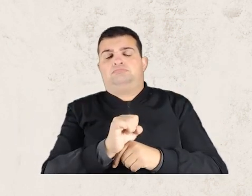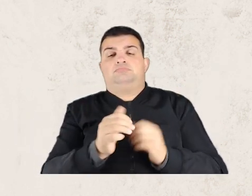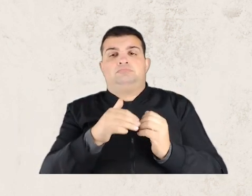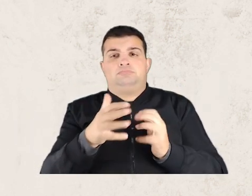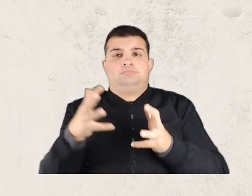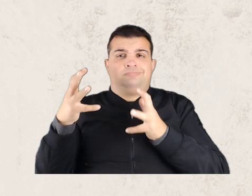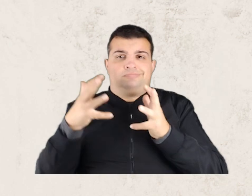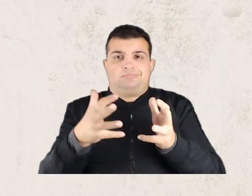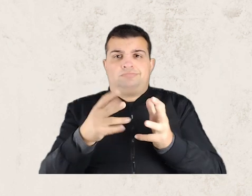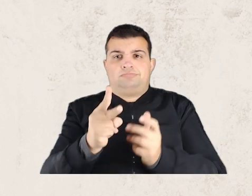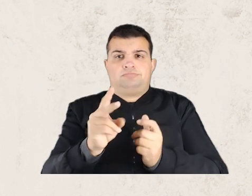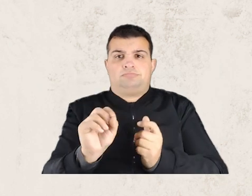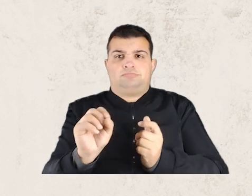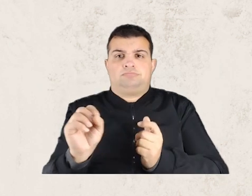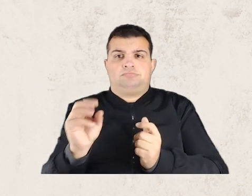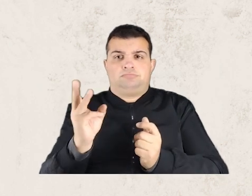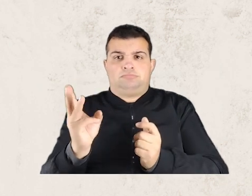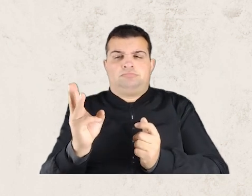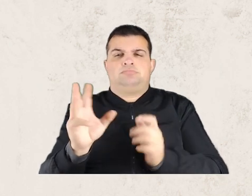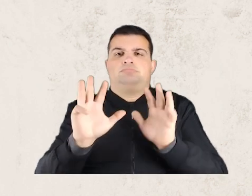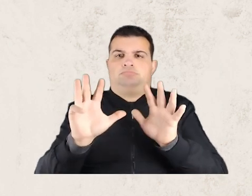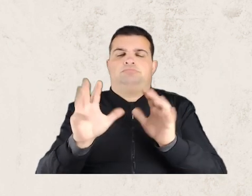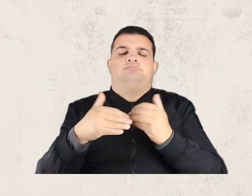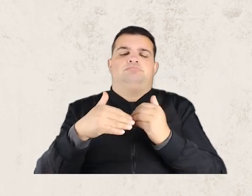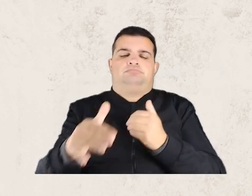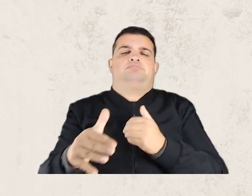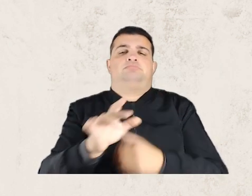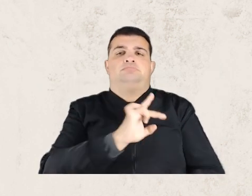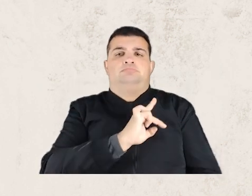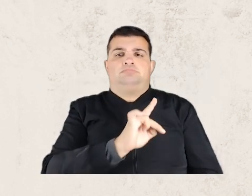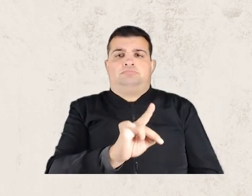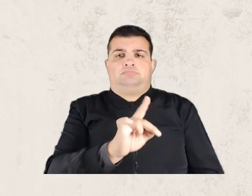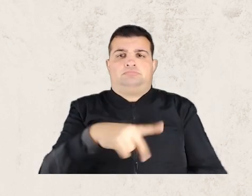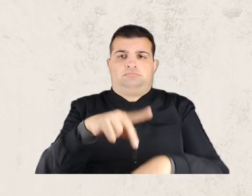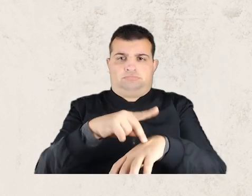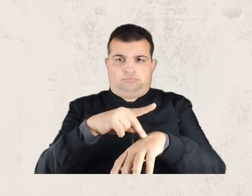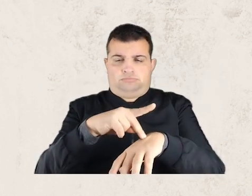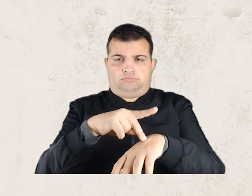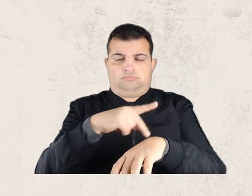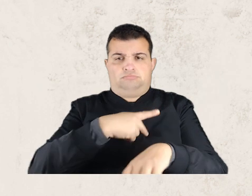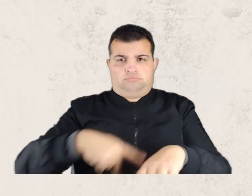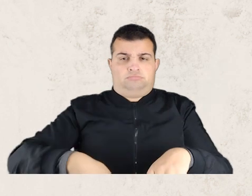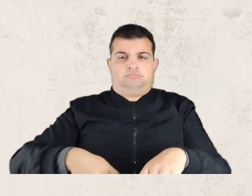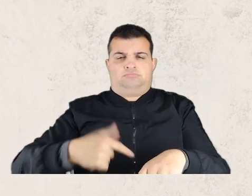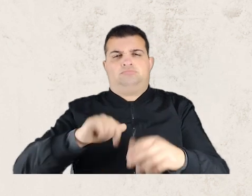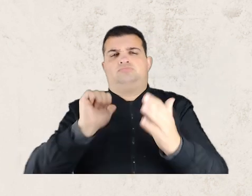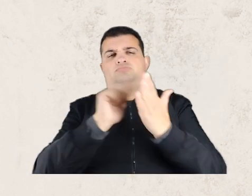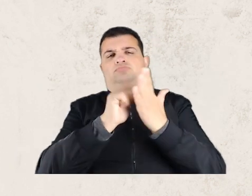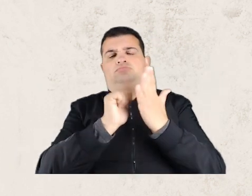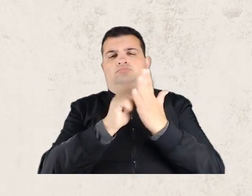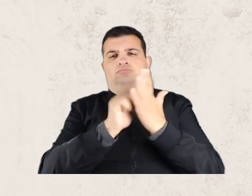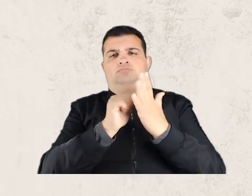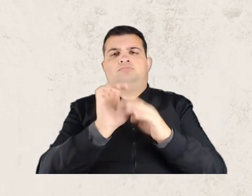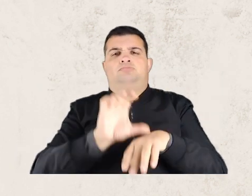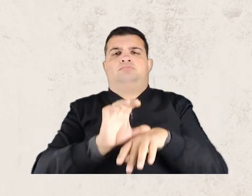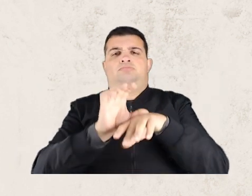aí, no ano 2000, que a gente tem efetivamente essa ampliação, esse reconhecimento, a ponto